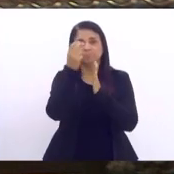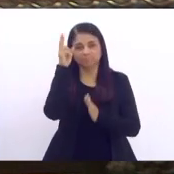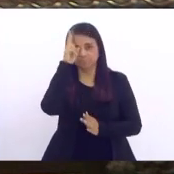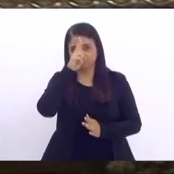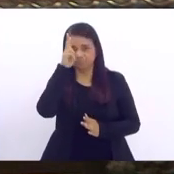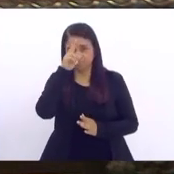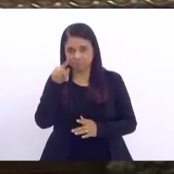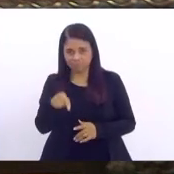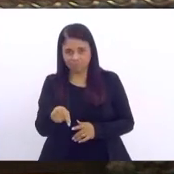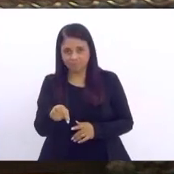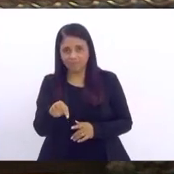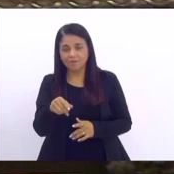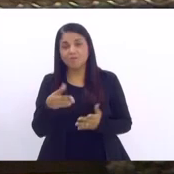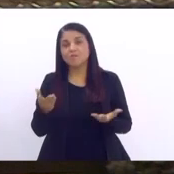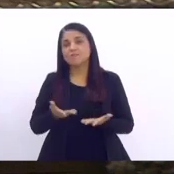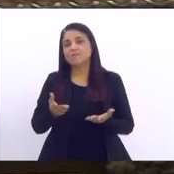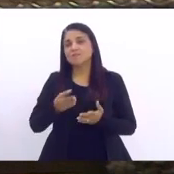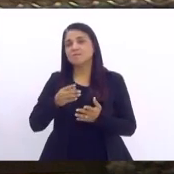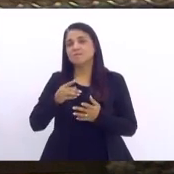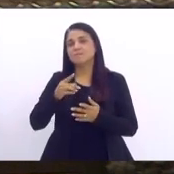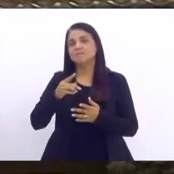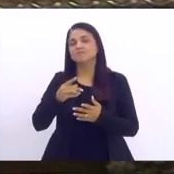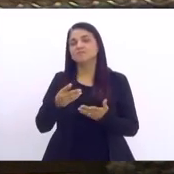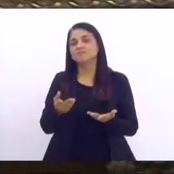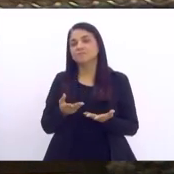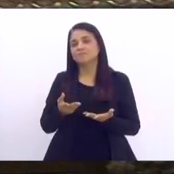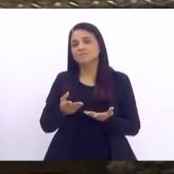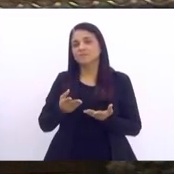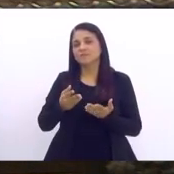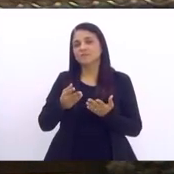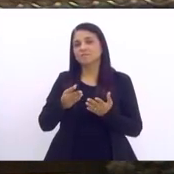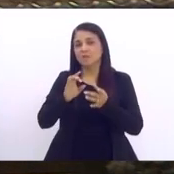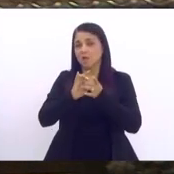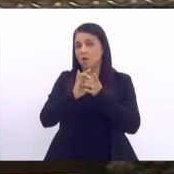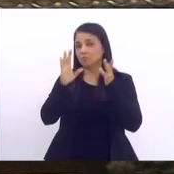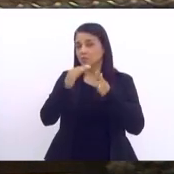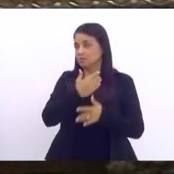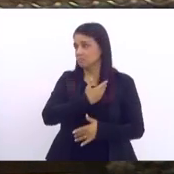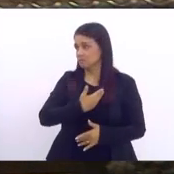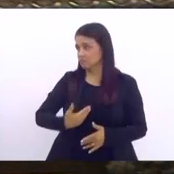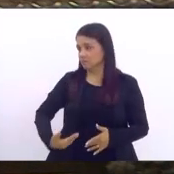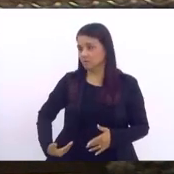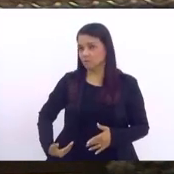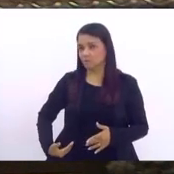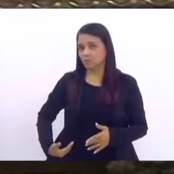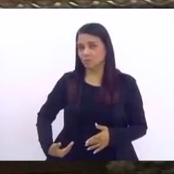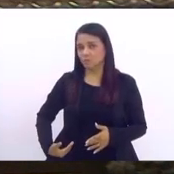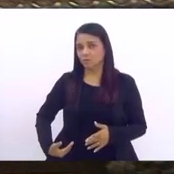mandando, autorizando o governador, junto com o parlamento,